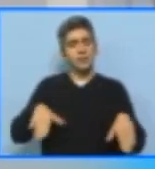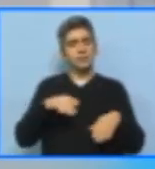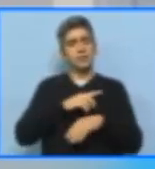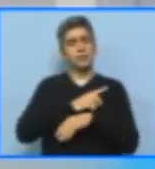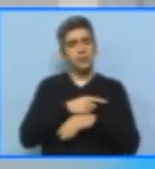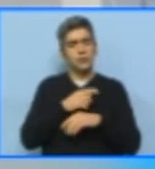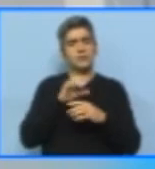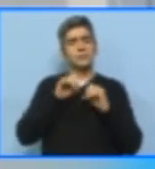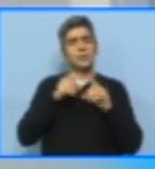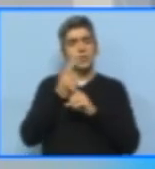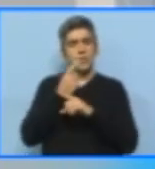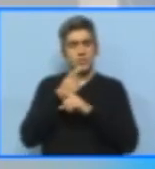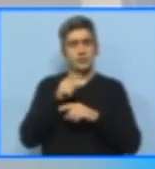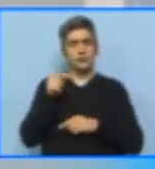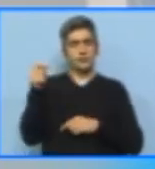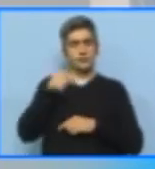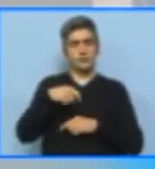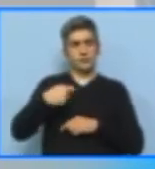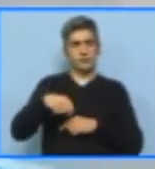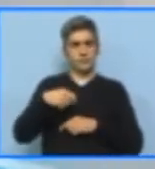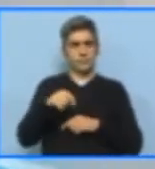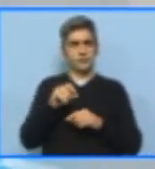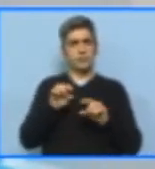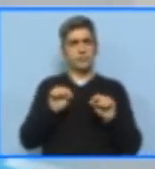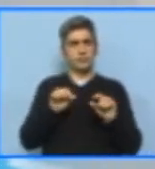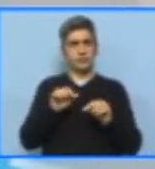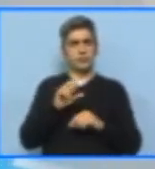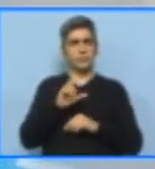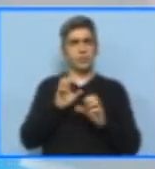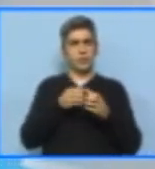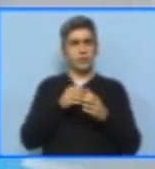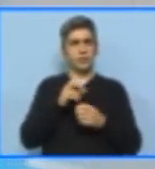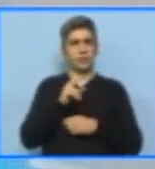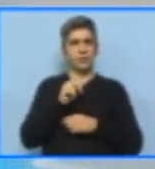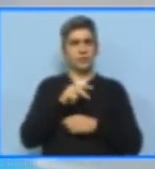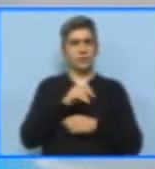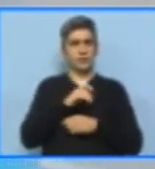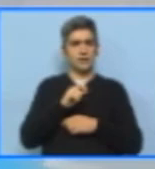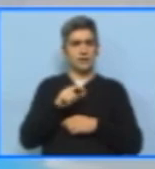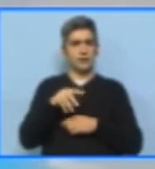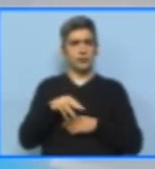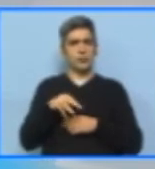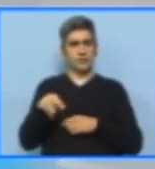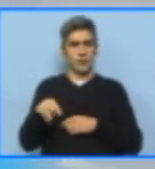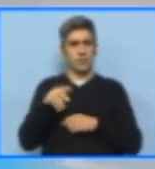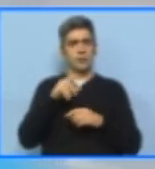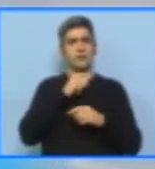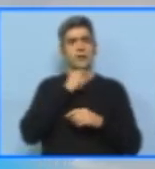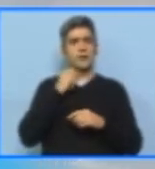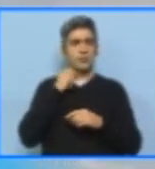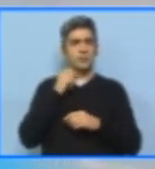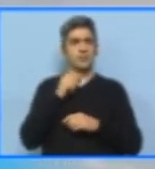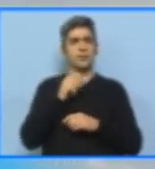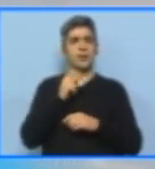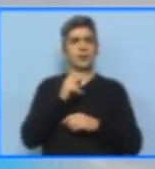passa. Está connosco o presidente do Conselho de Gerência do Grupo Renascença Multimédia, Padre Américo Aguiar. Muito boa tarde, obrigado por estar